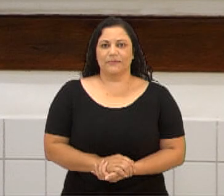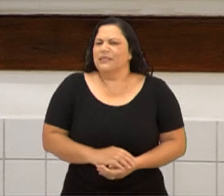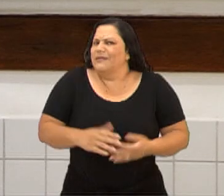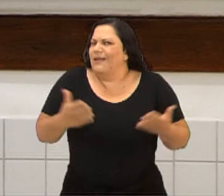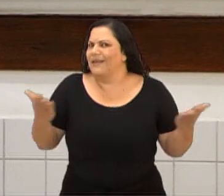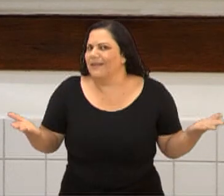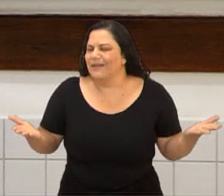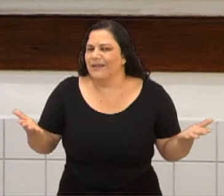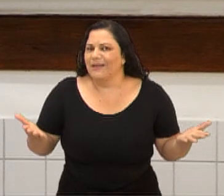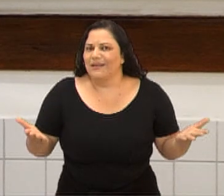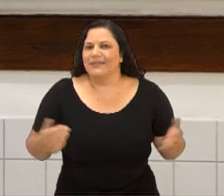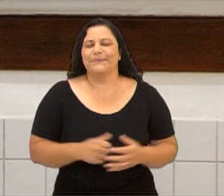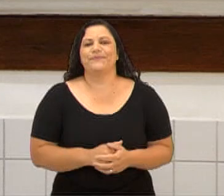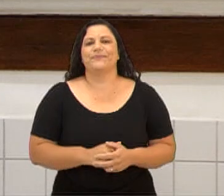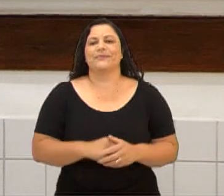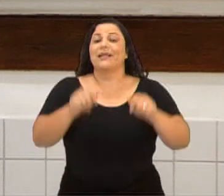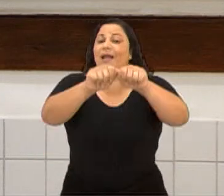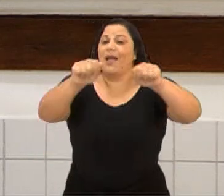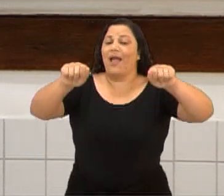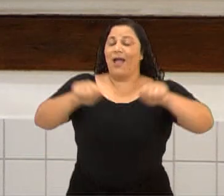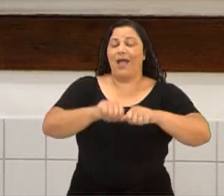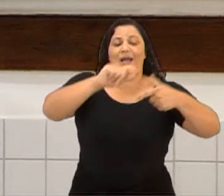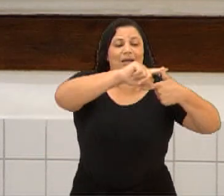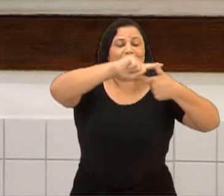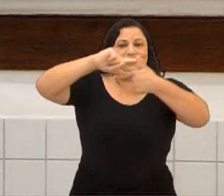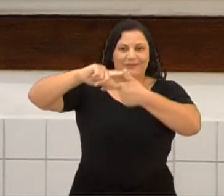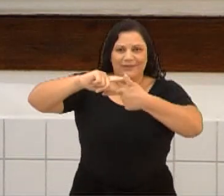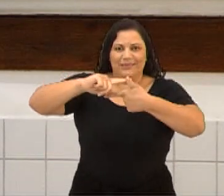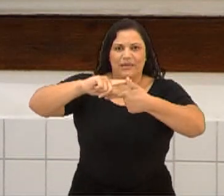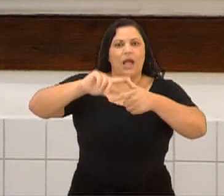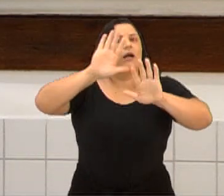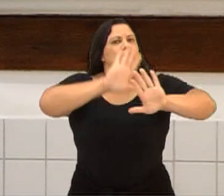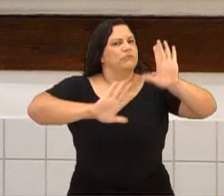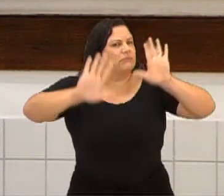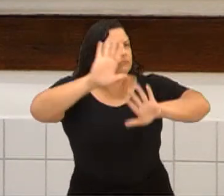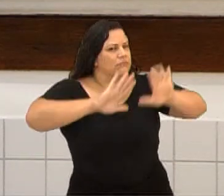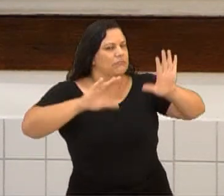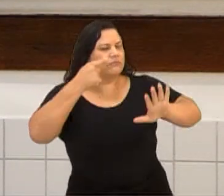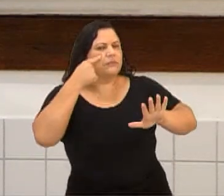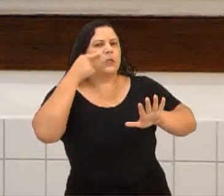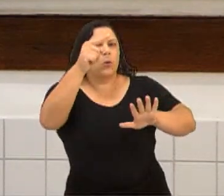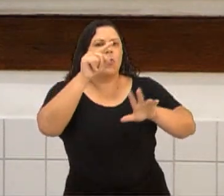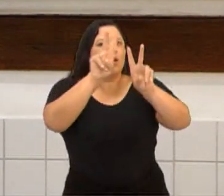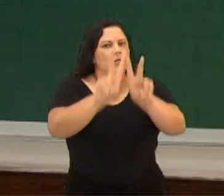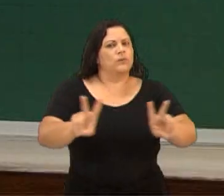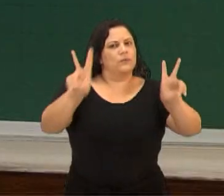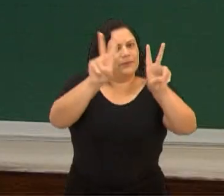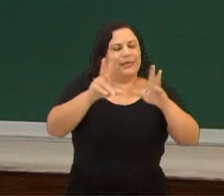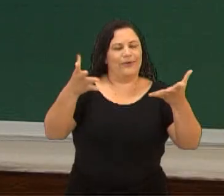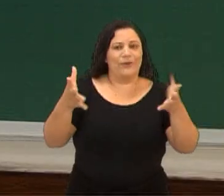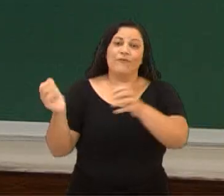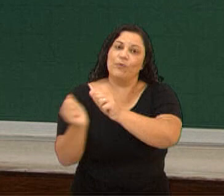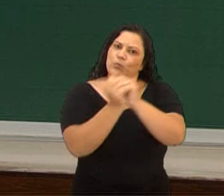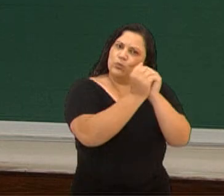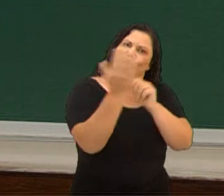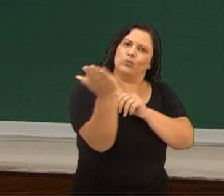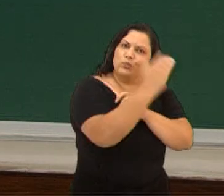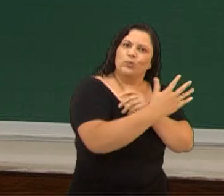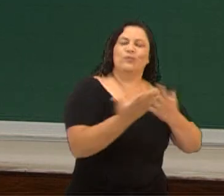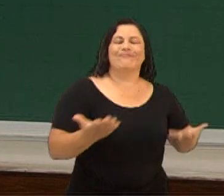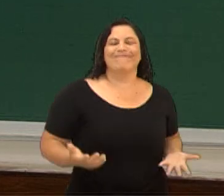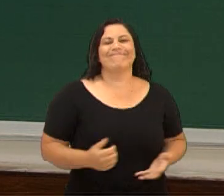E aí, a área do retângulo, tranquilinho, mas cuidado para olharem os valores. Vamos juntos, então?